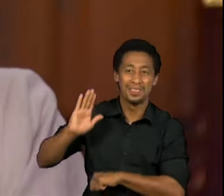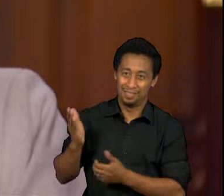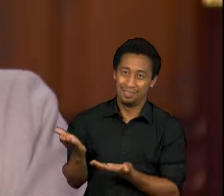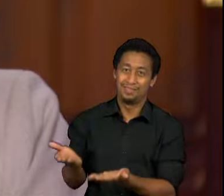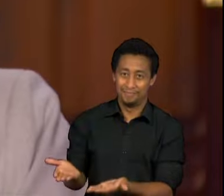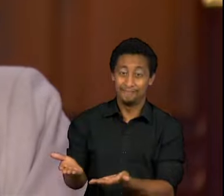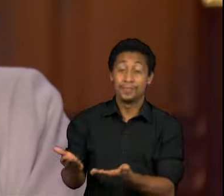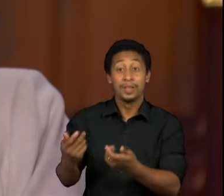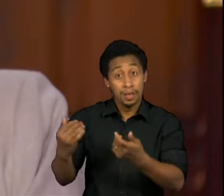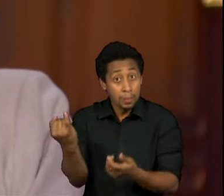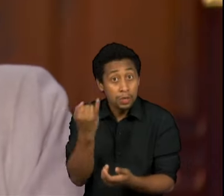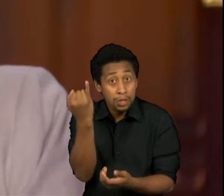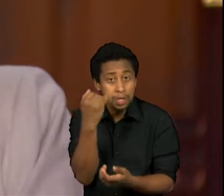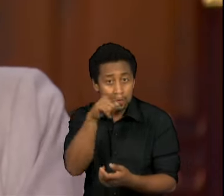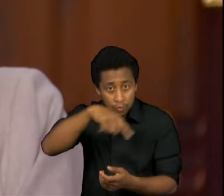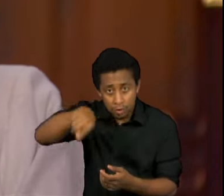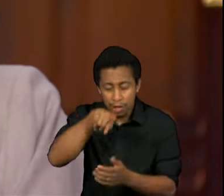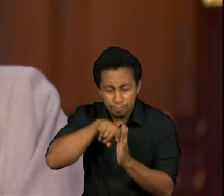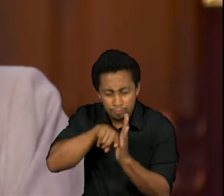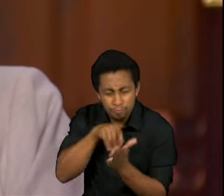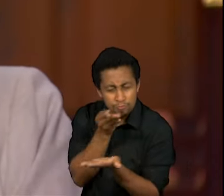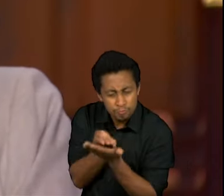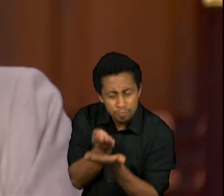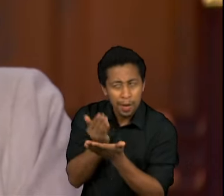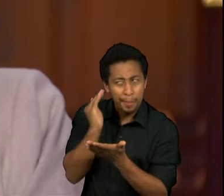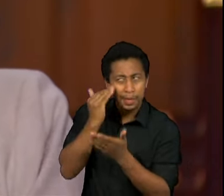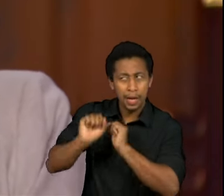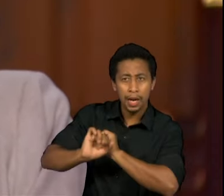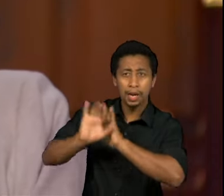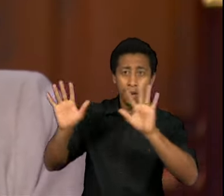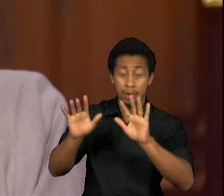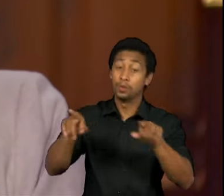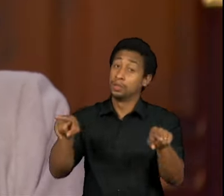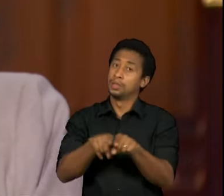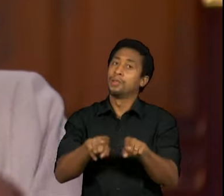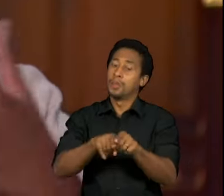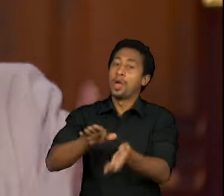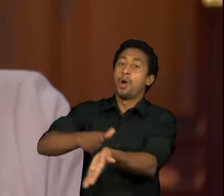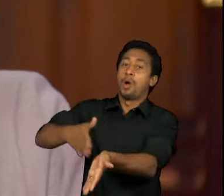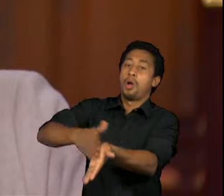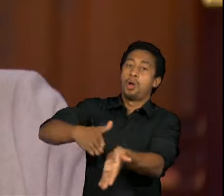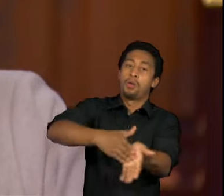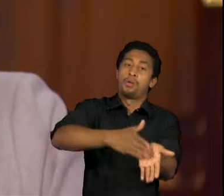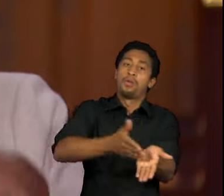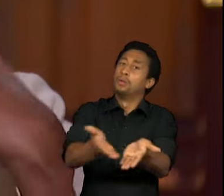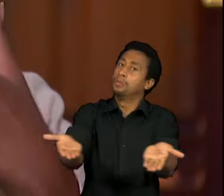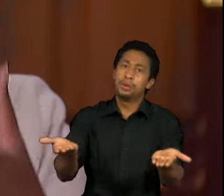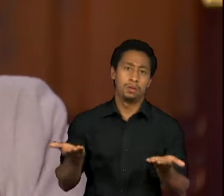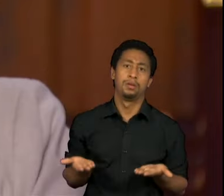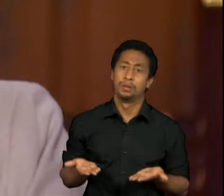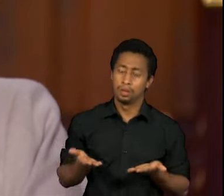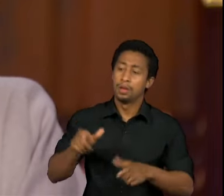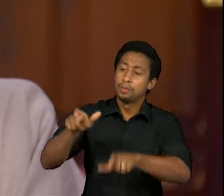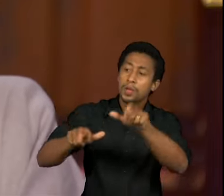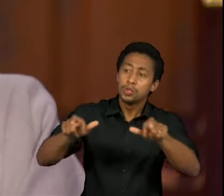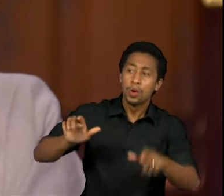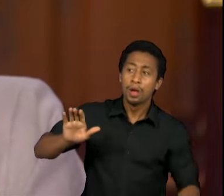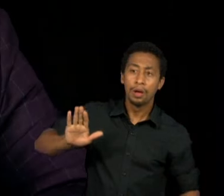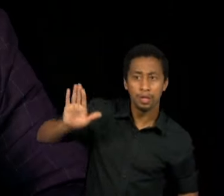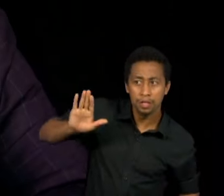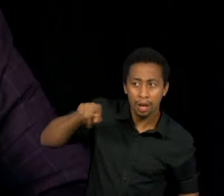para entender mas também cobrar dos nossos presidência a vez das pessoas que vão se